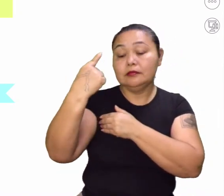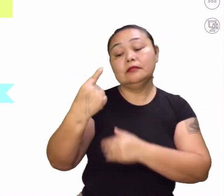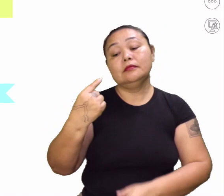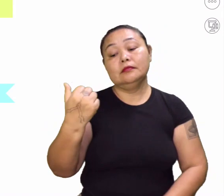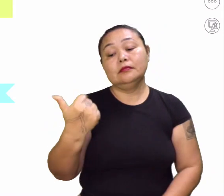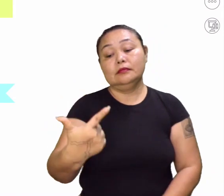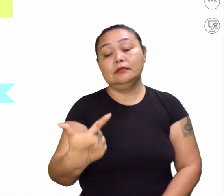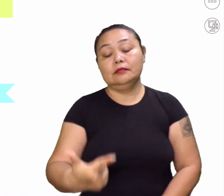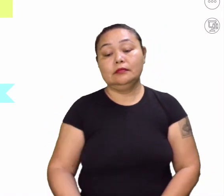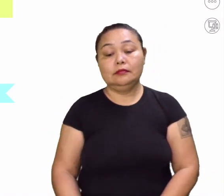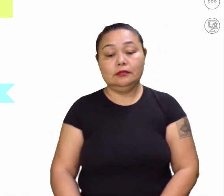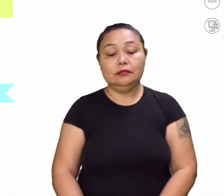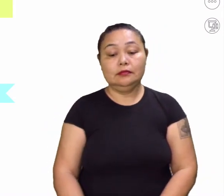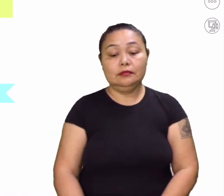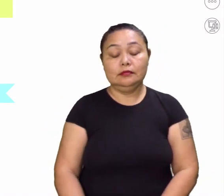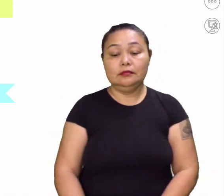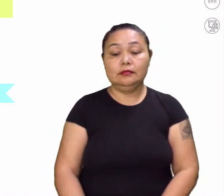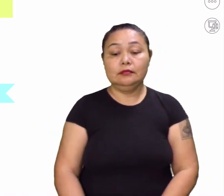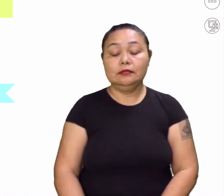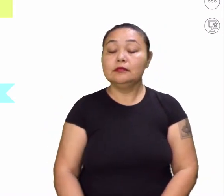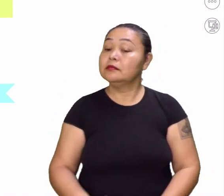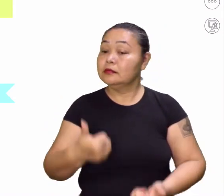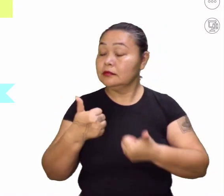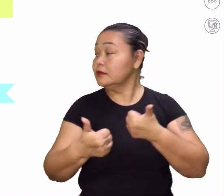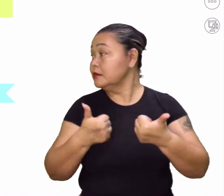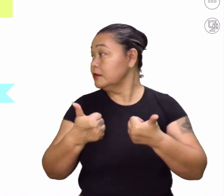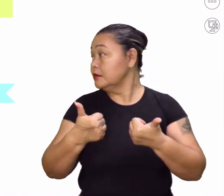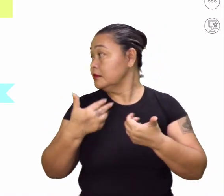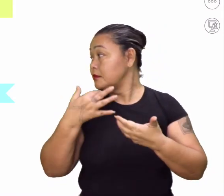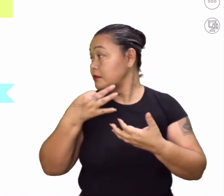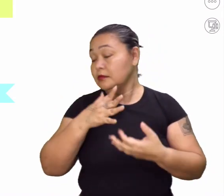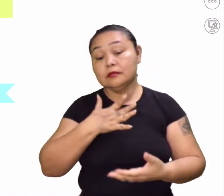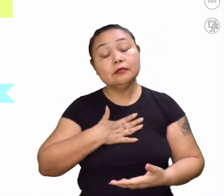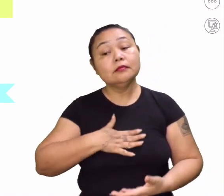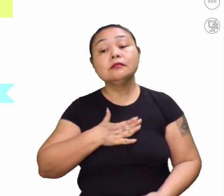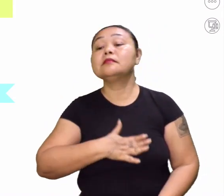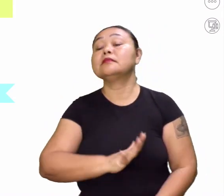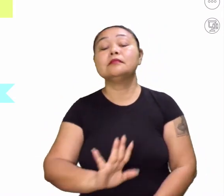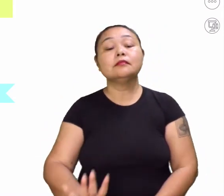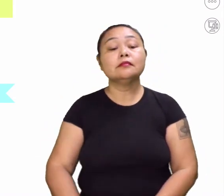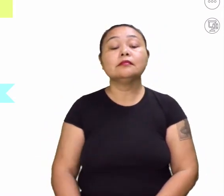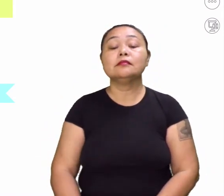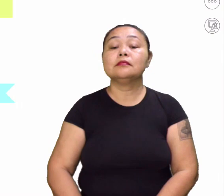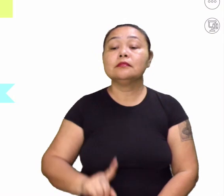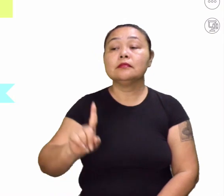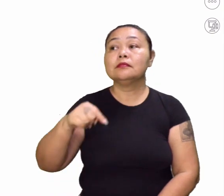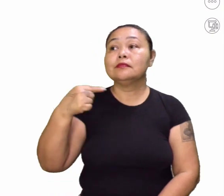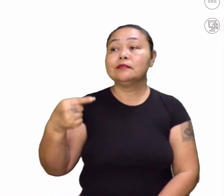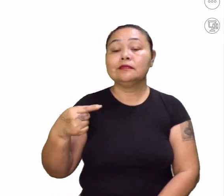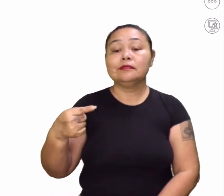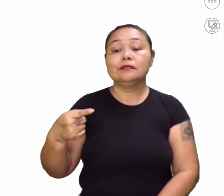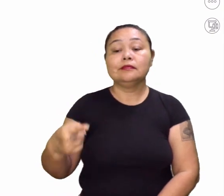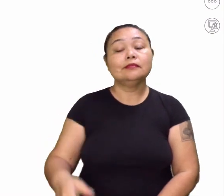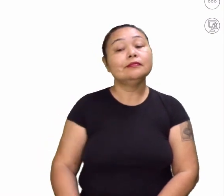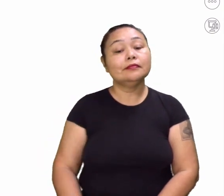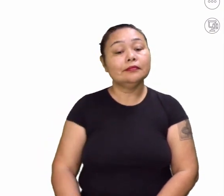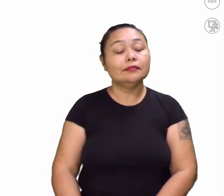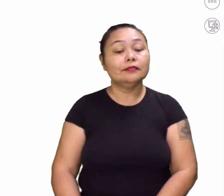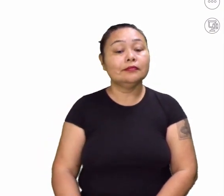12 horas. Beleza, professor Jorge? Alguma observação? Tranquilo. Avançando, galera.